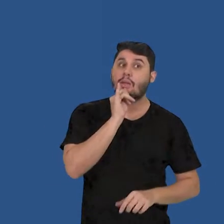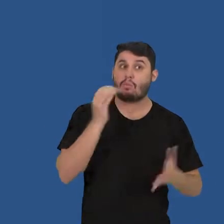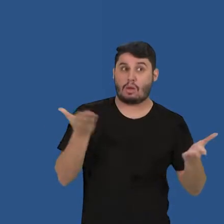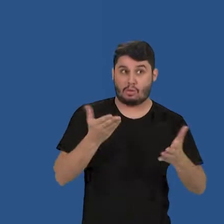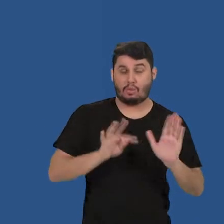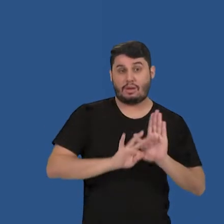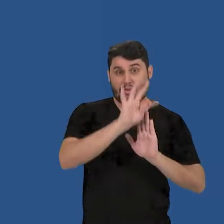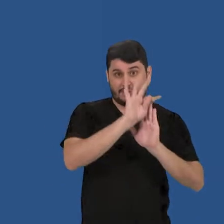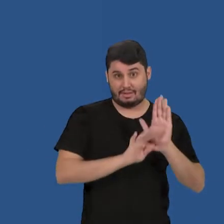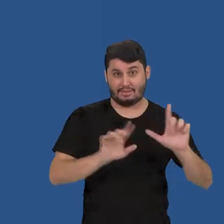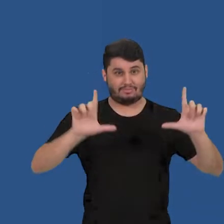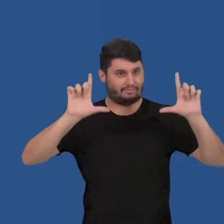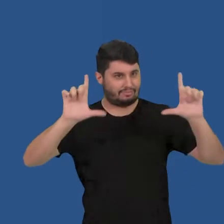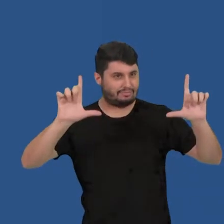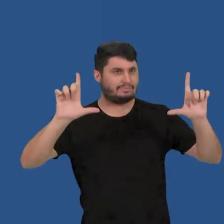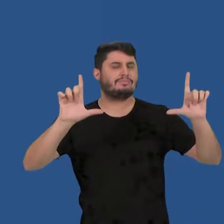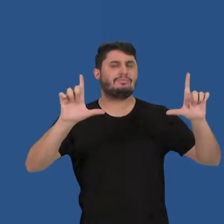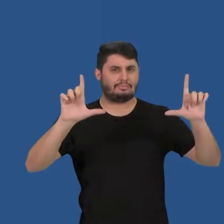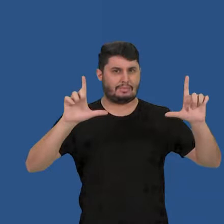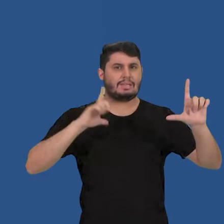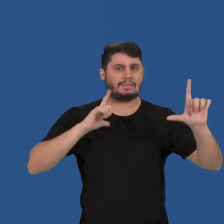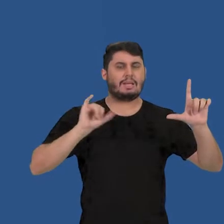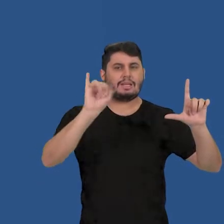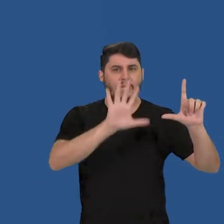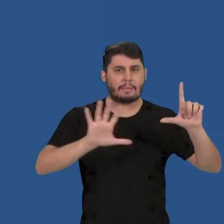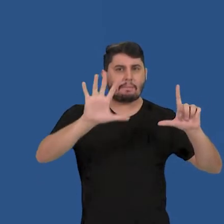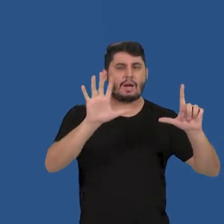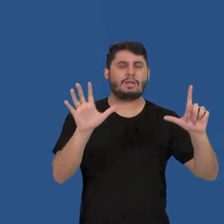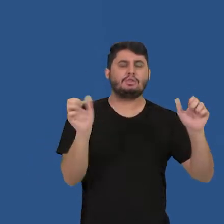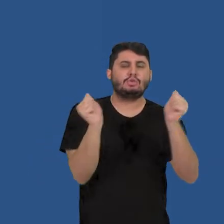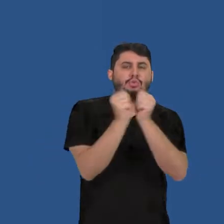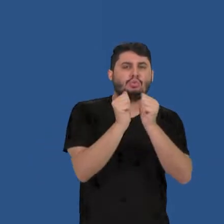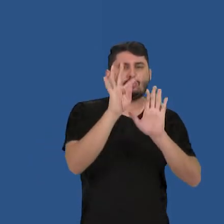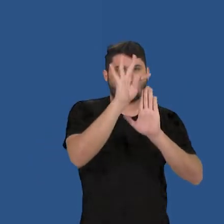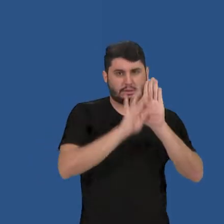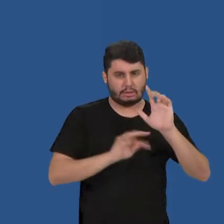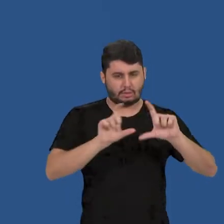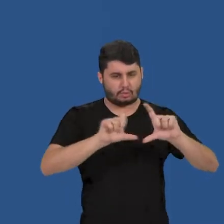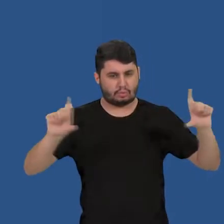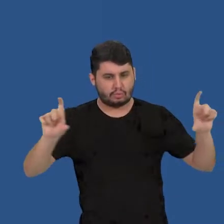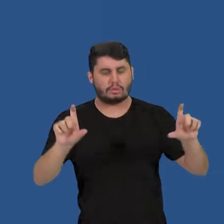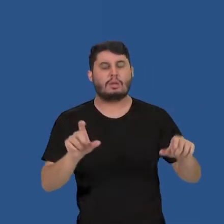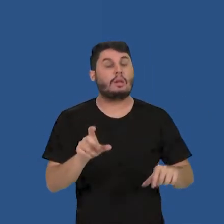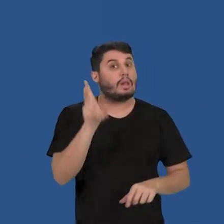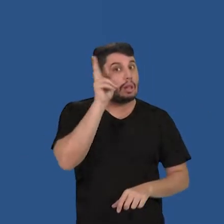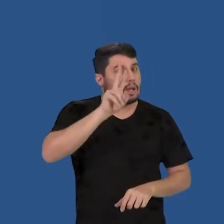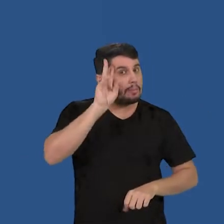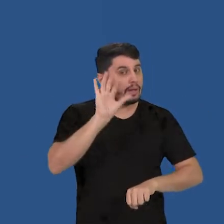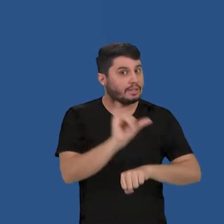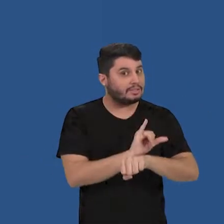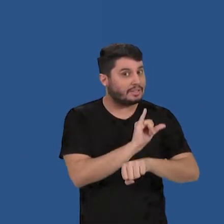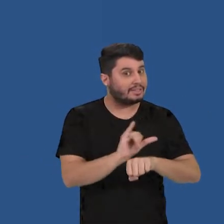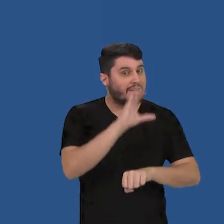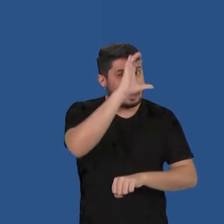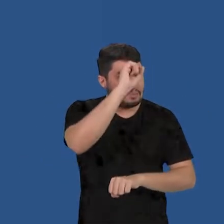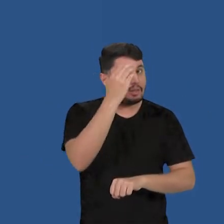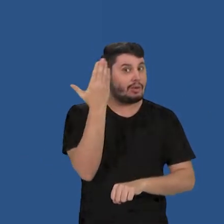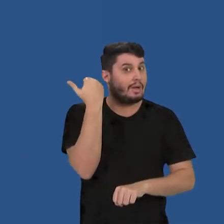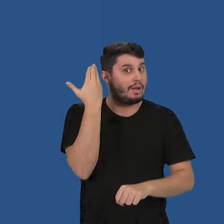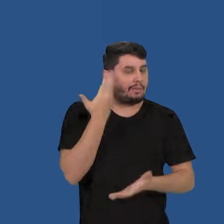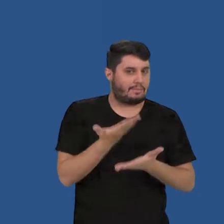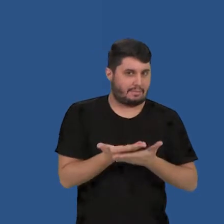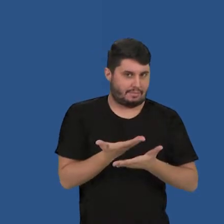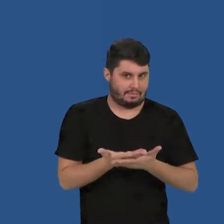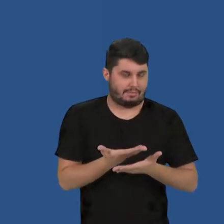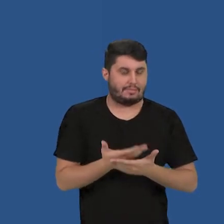que uma charge é um texto, né? Embora tenha figura que nos ajude e tenha um textinho abaixo. Vamos tentar lembrar algumas estratégias que a gente falou naquela primeira